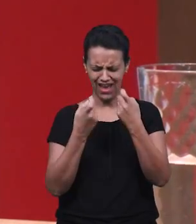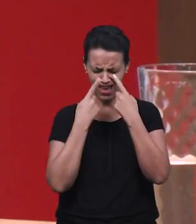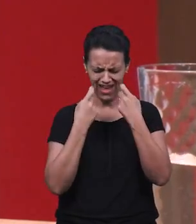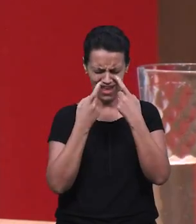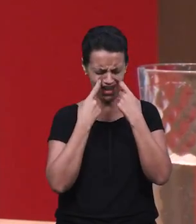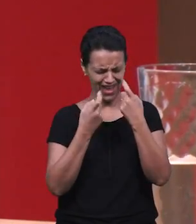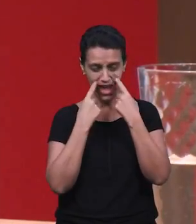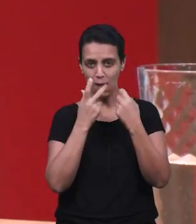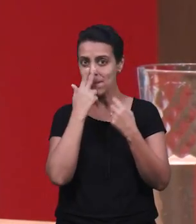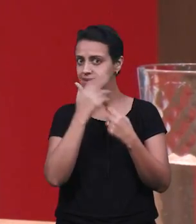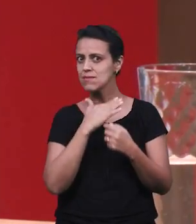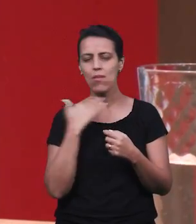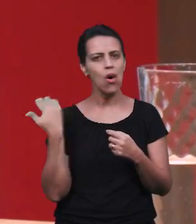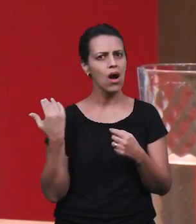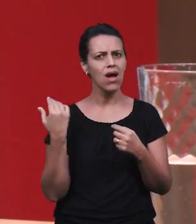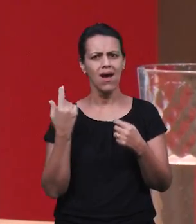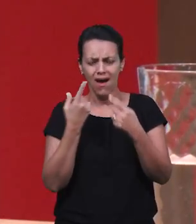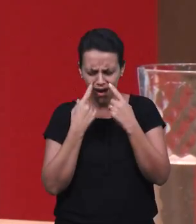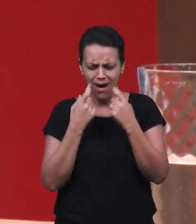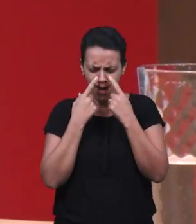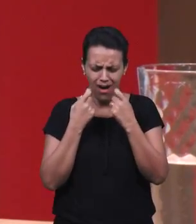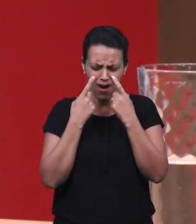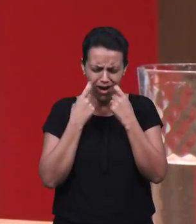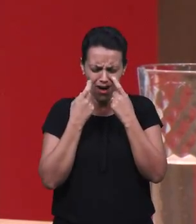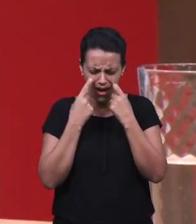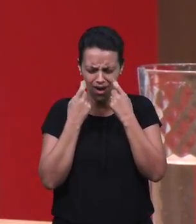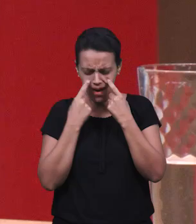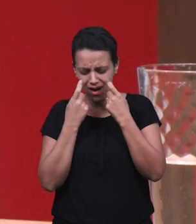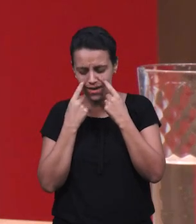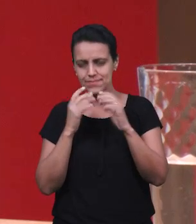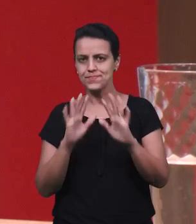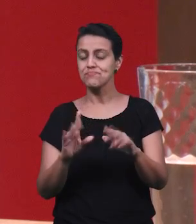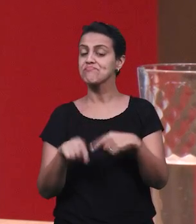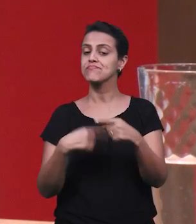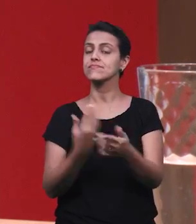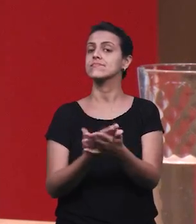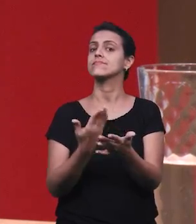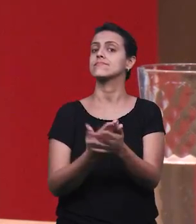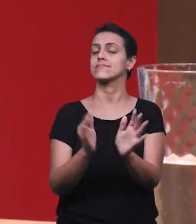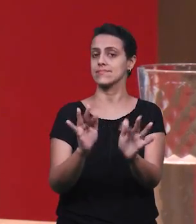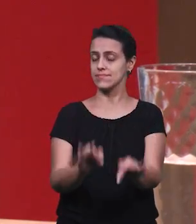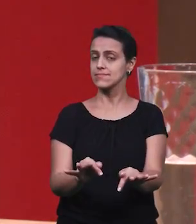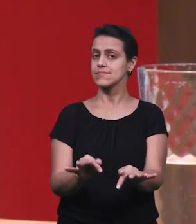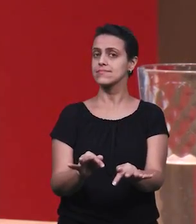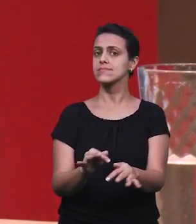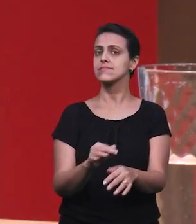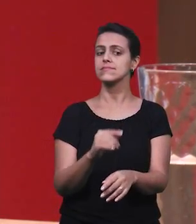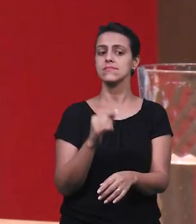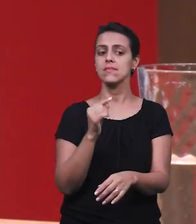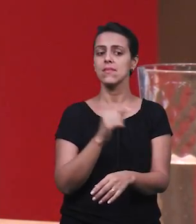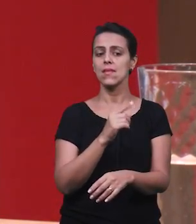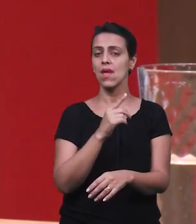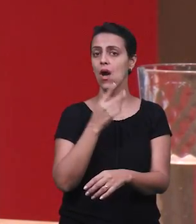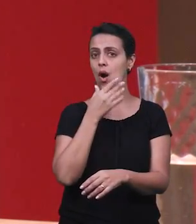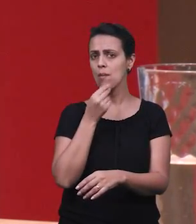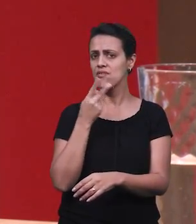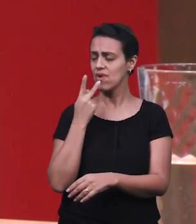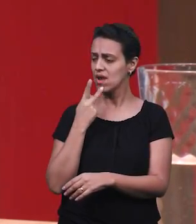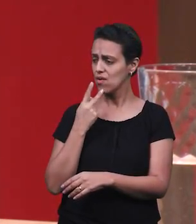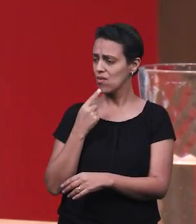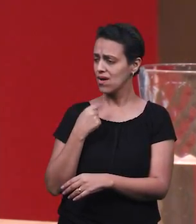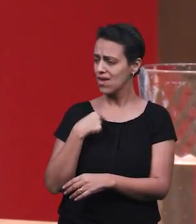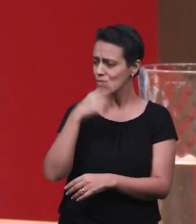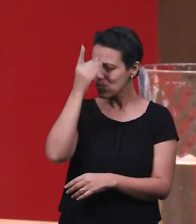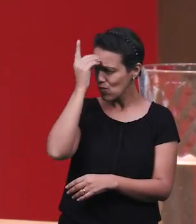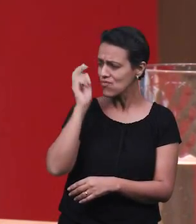camarada parecia que ia morrer. Aí terminou a aula e tal, aquela coisa toda, vou dar atenção a ele. Ele virou para nós e disse assim,